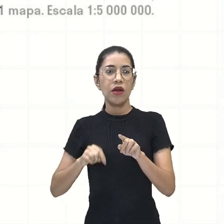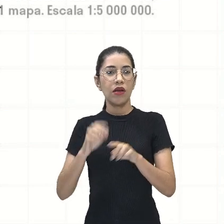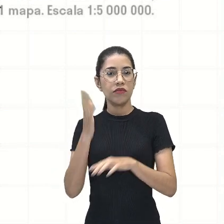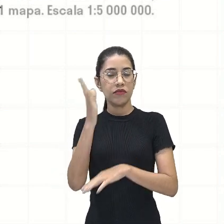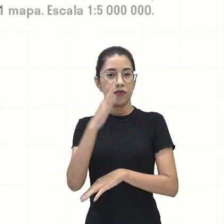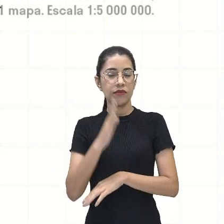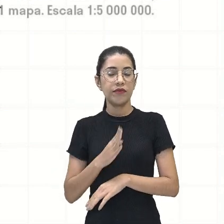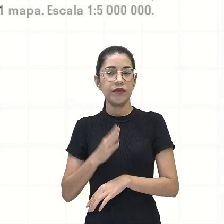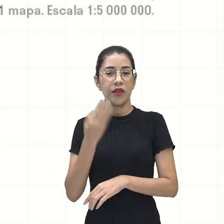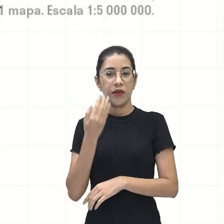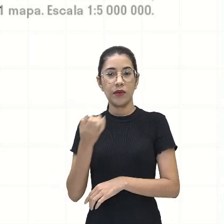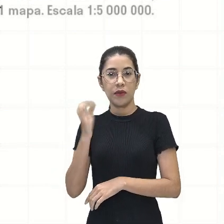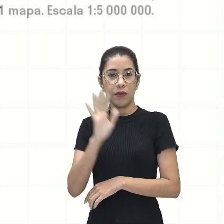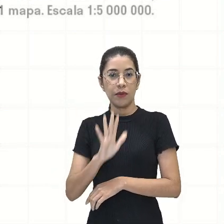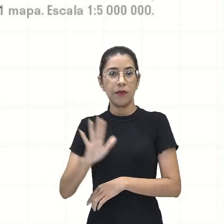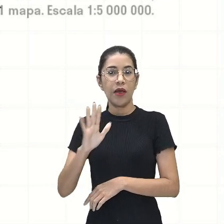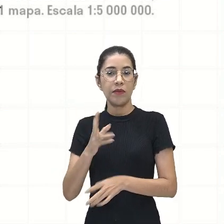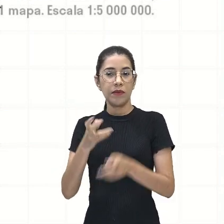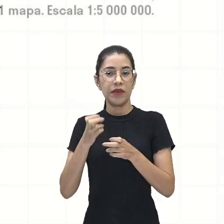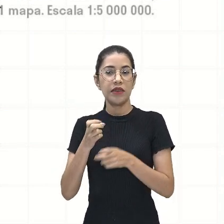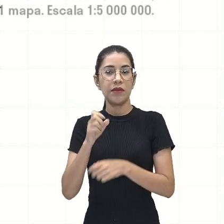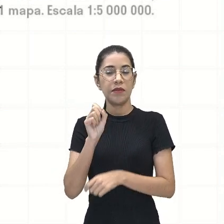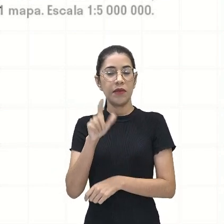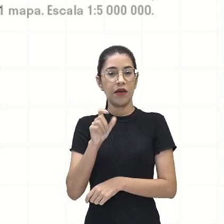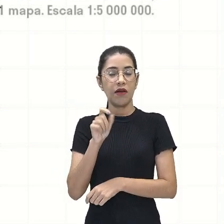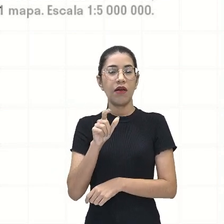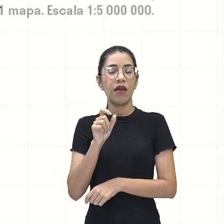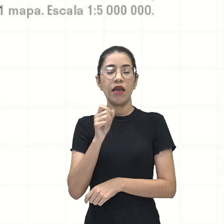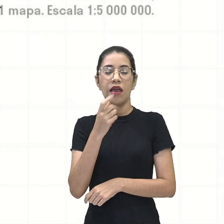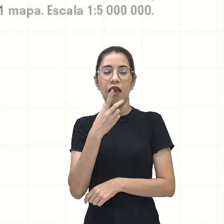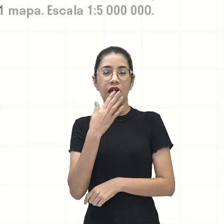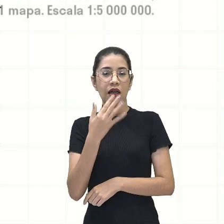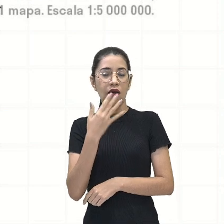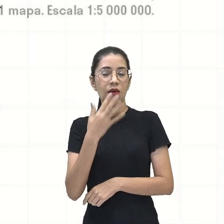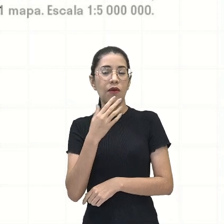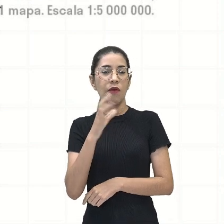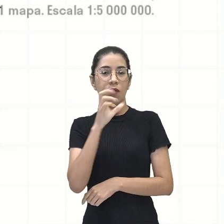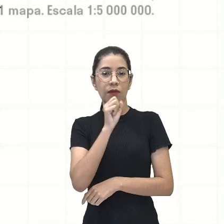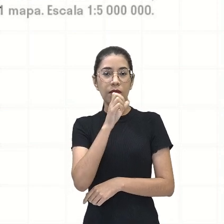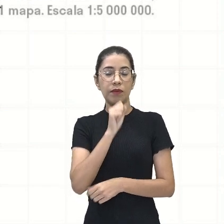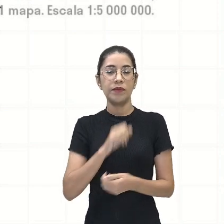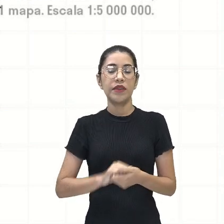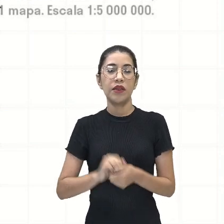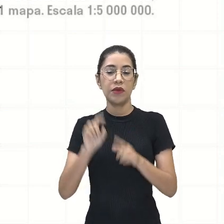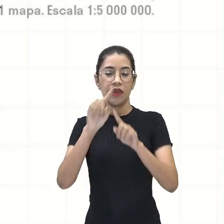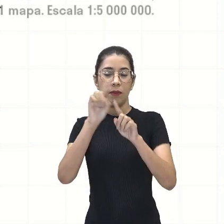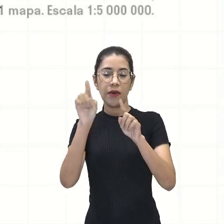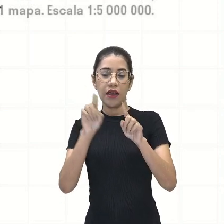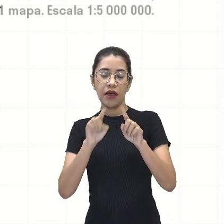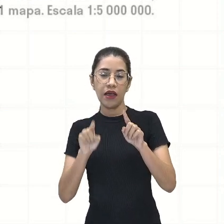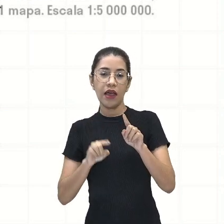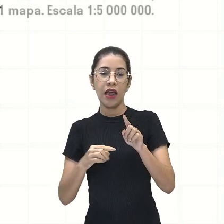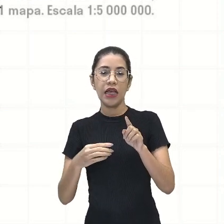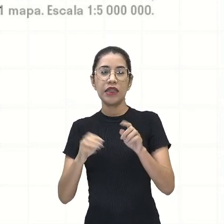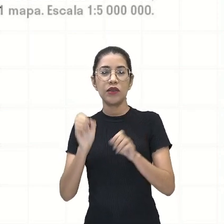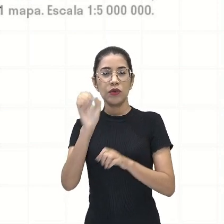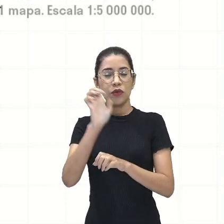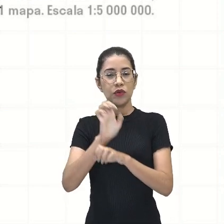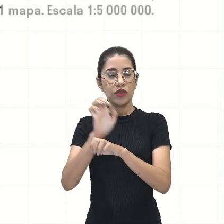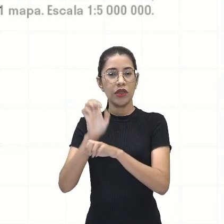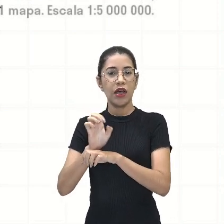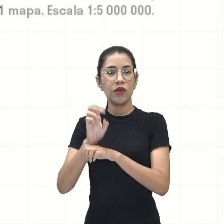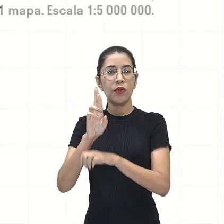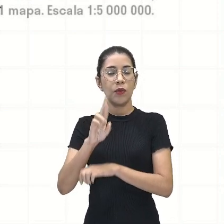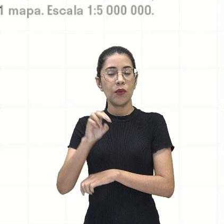nesse mapinha aí do território brasileiro. Então ele se estende em uma faixa litorânea que vai desde o estado do Rio Grande do